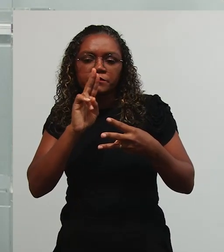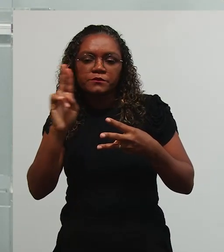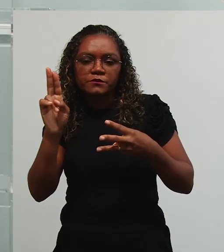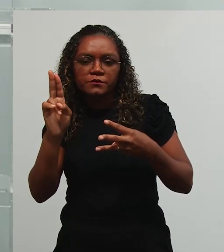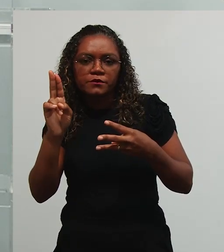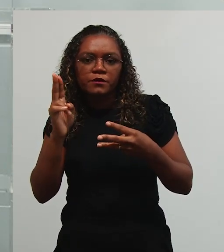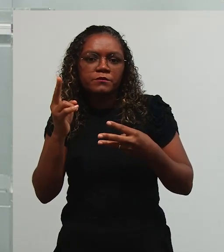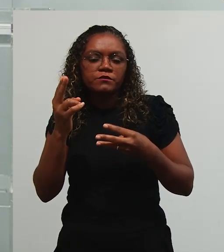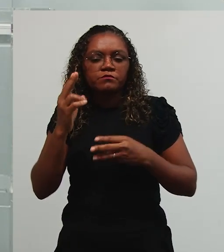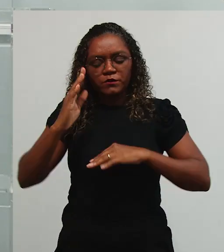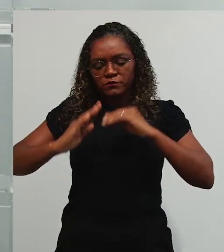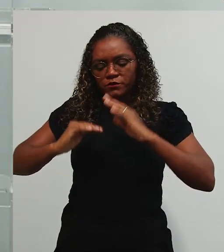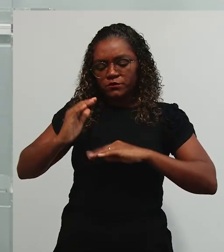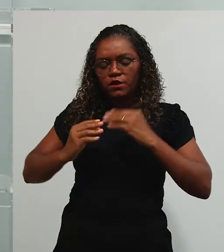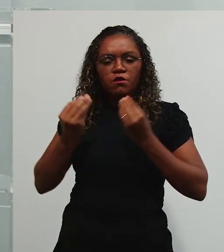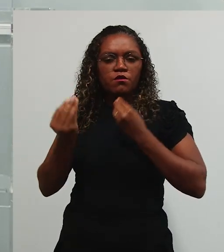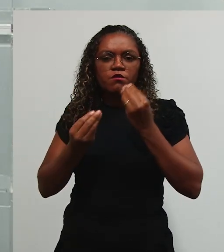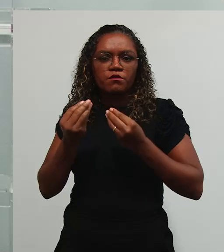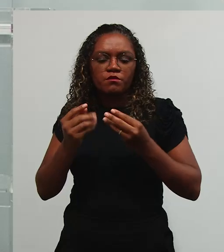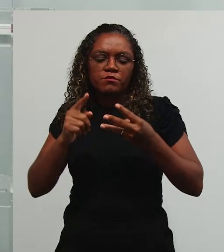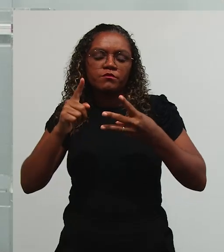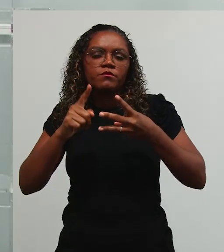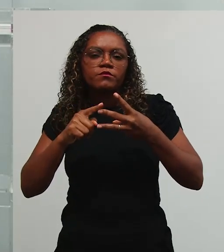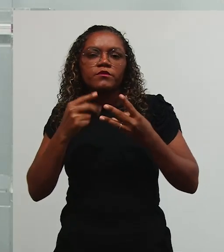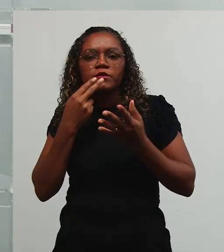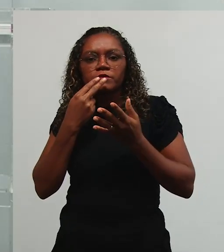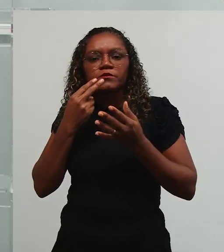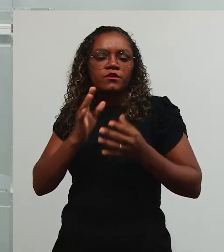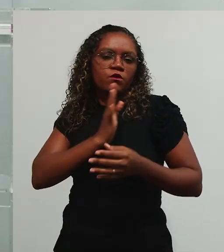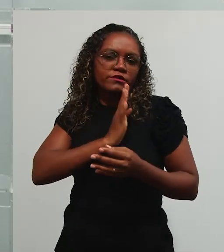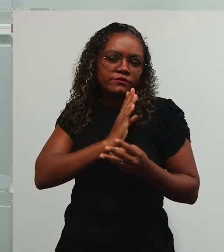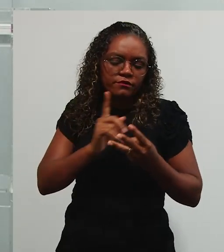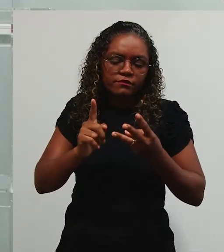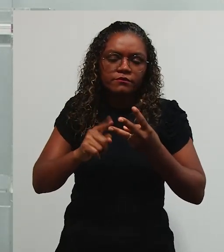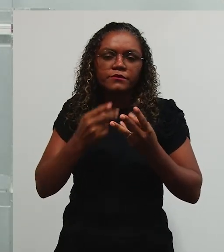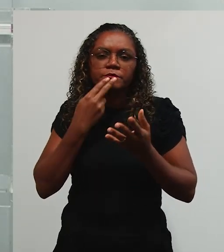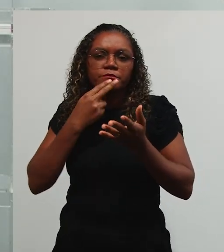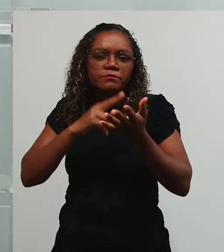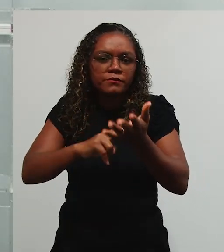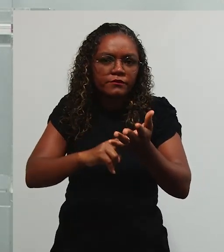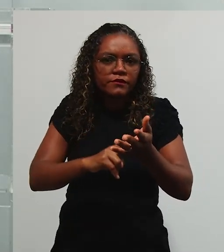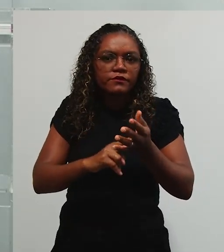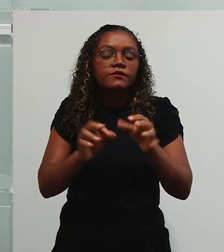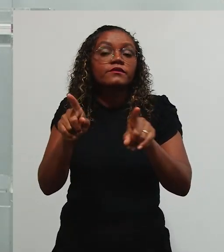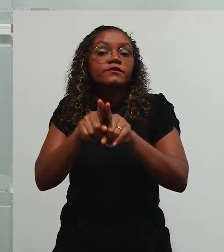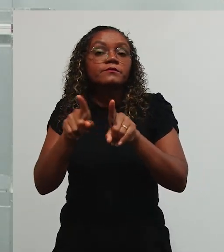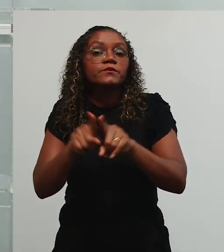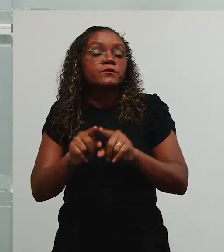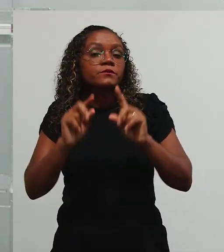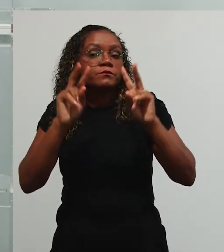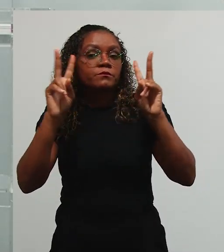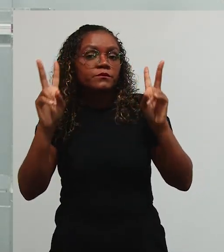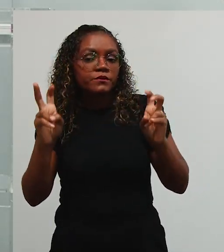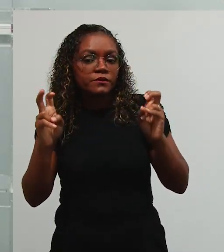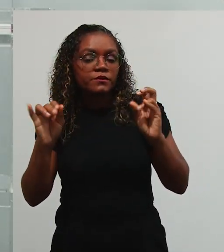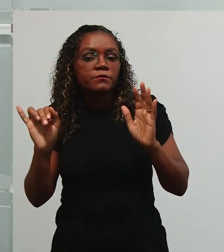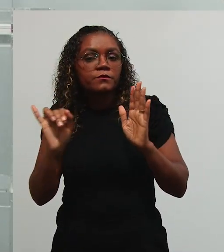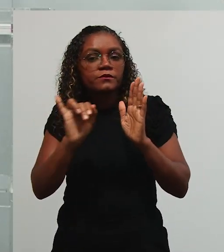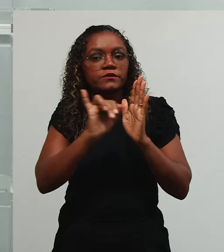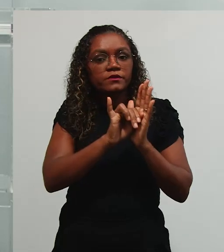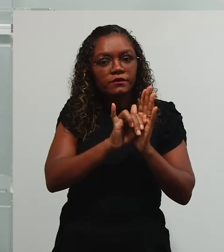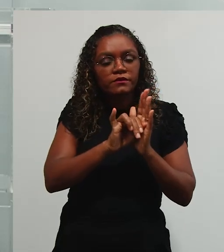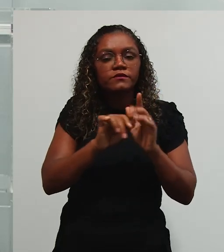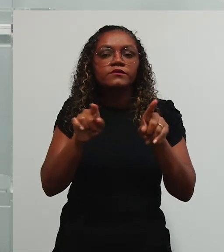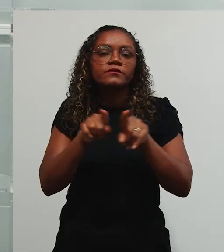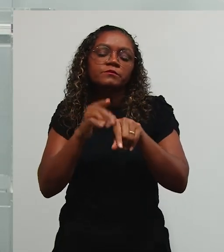como me tornei professor, quando chamo o coração, cartas a Cristina, em que serão discutidos, né, a identidade e a